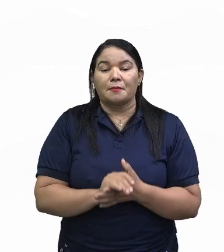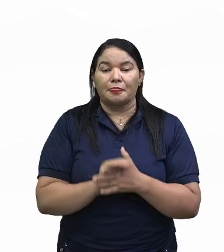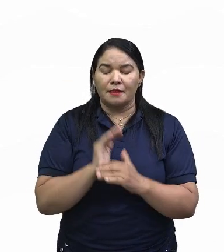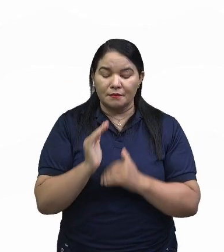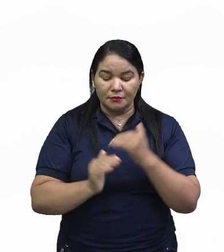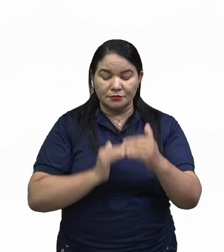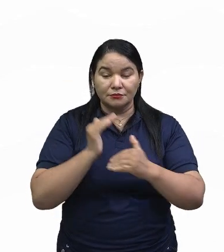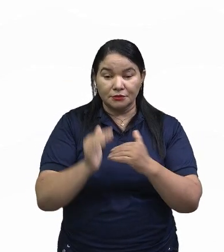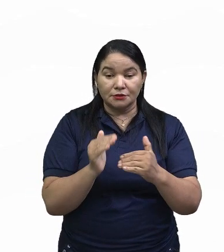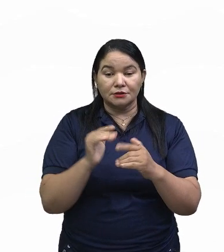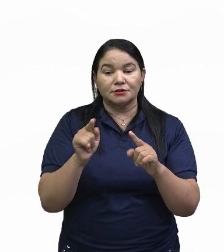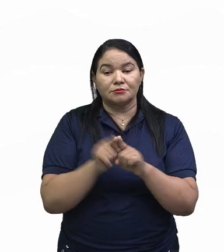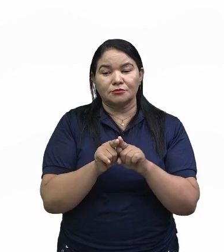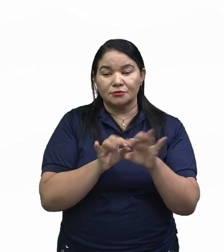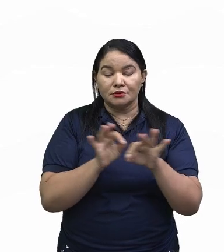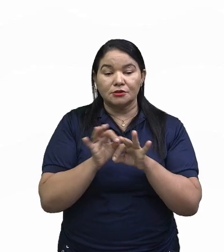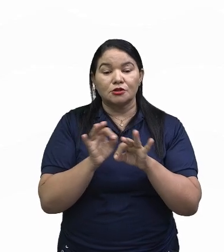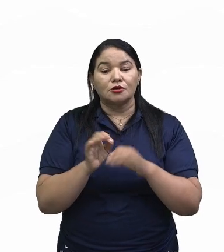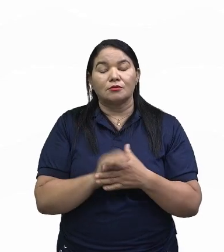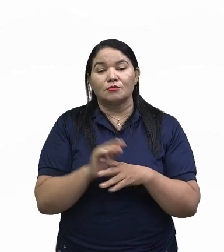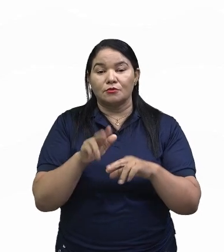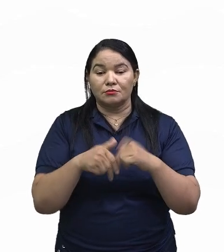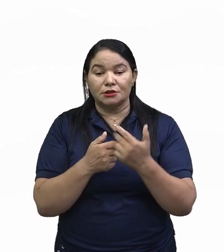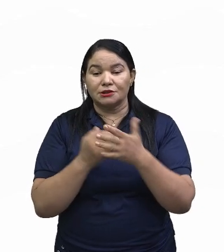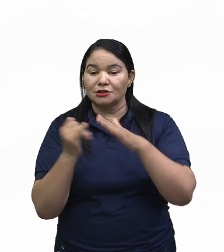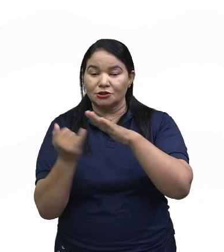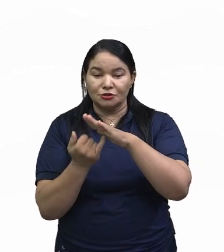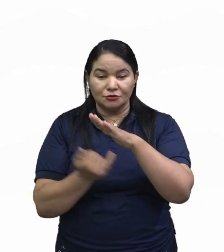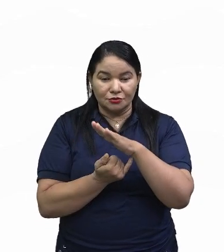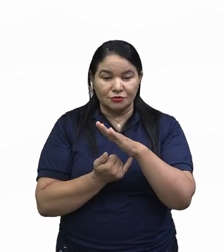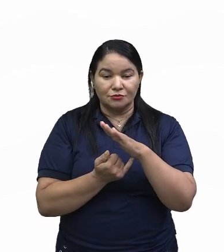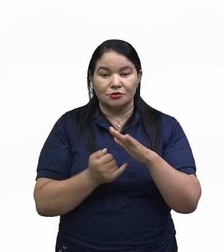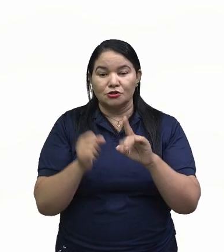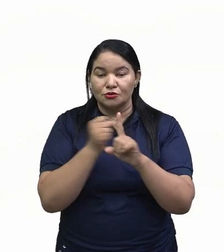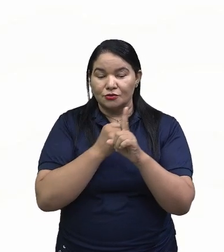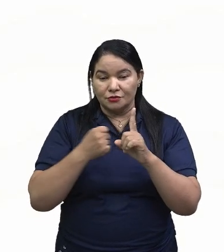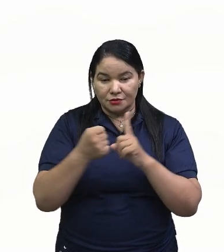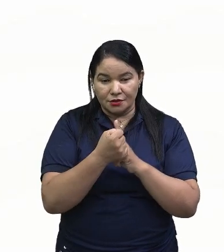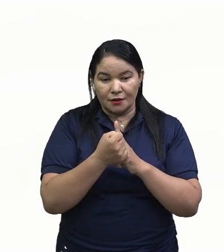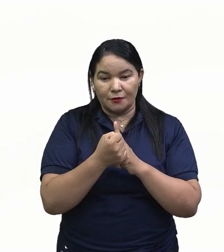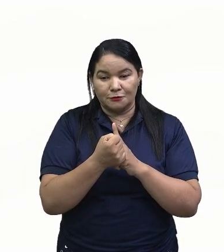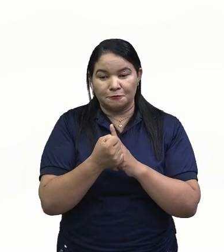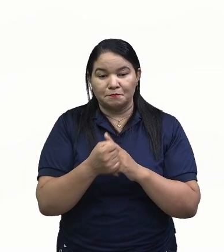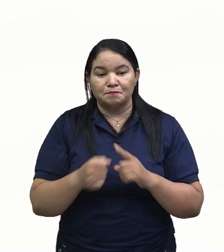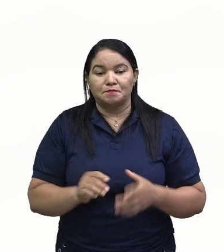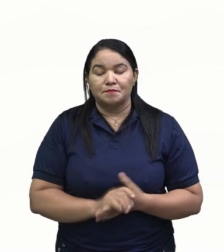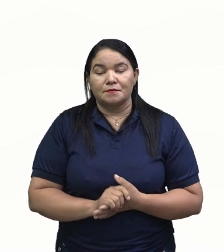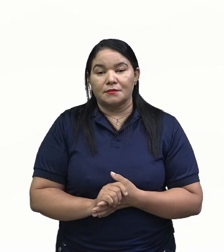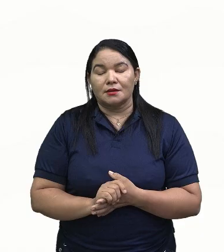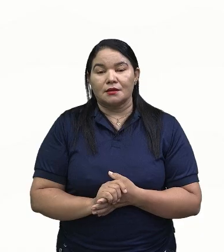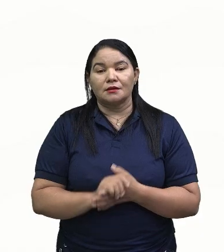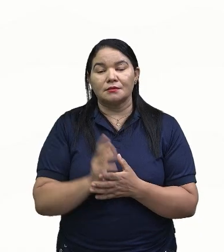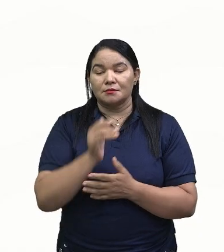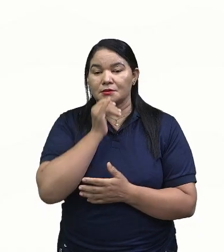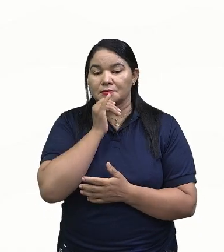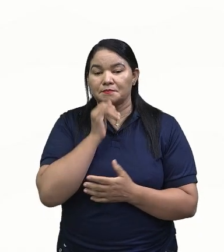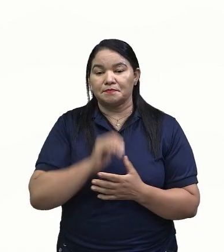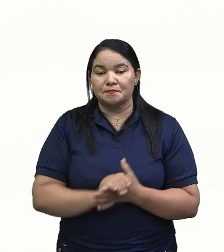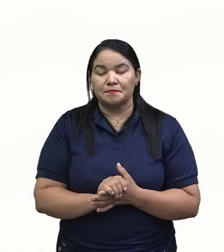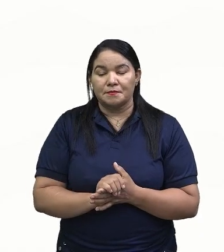e moldadas por instituições sociais, que são elas que